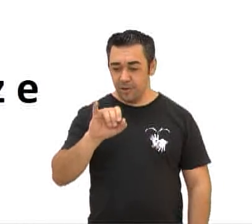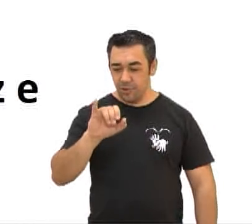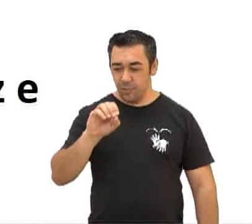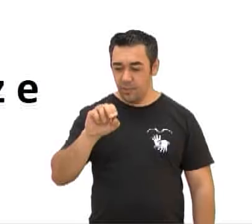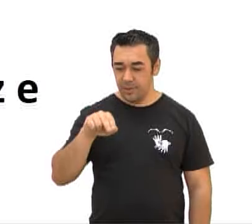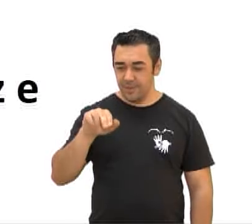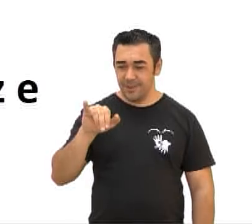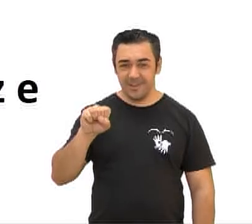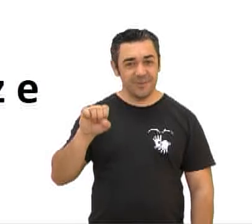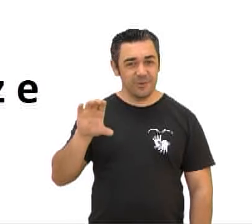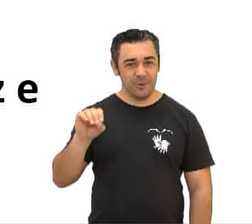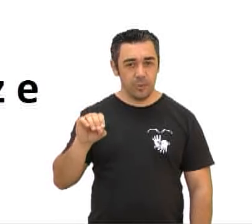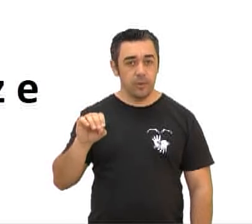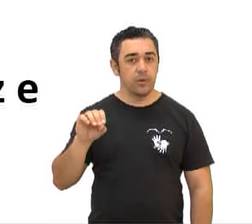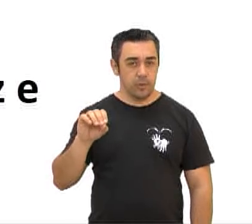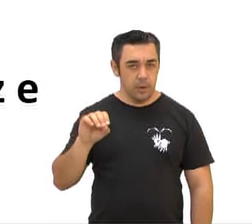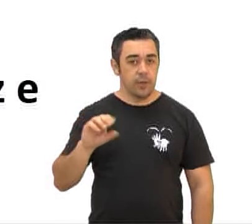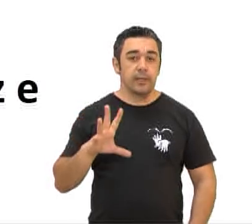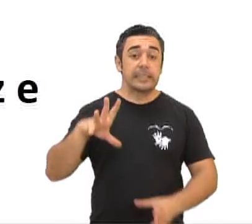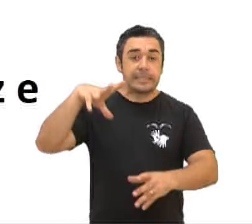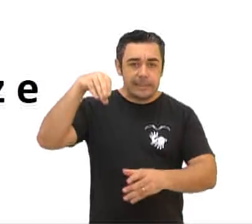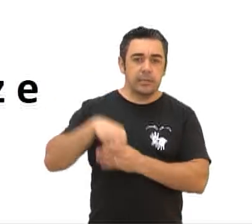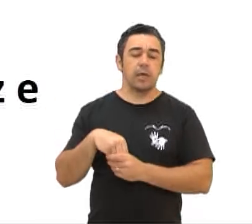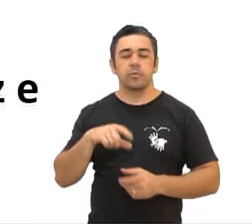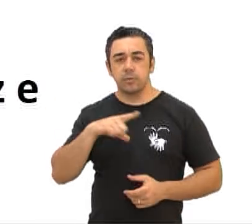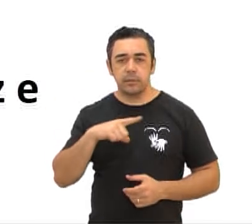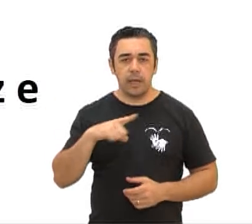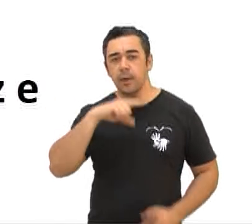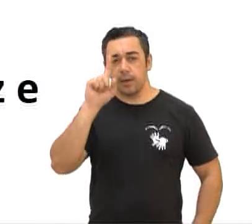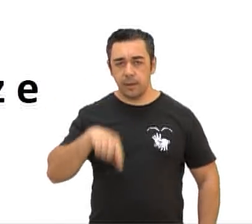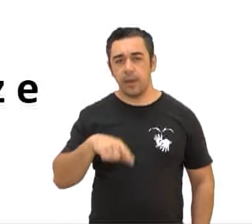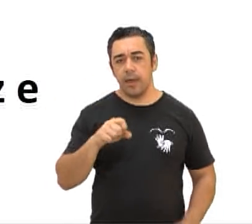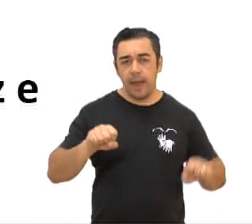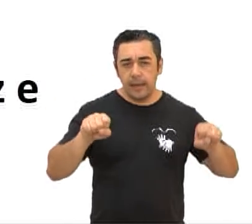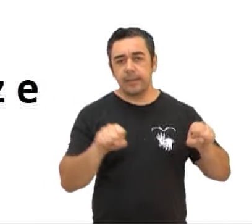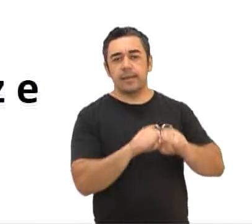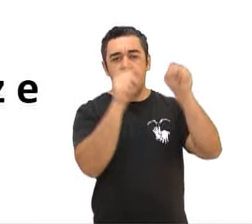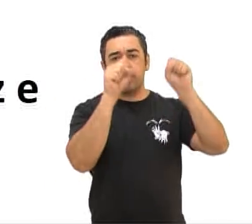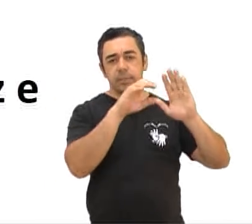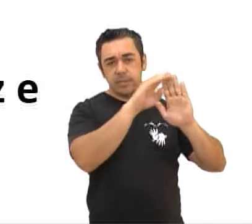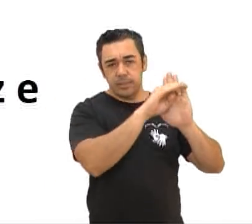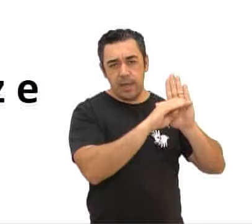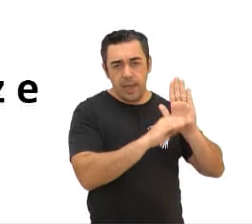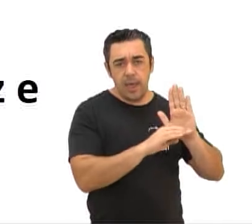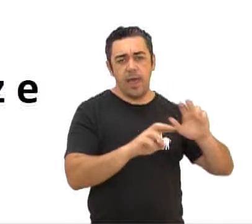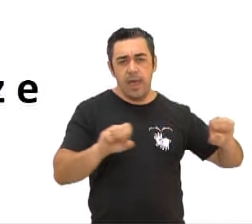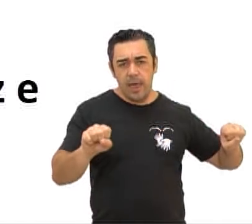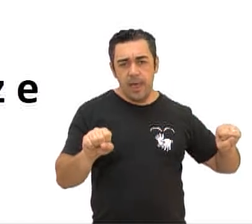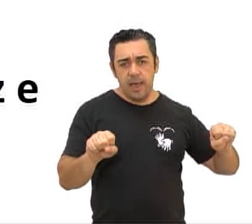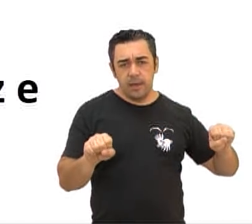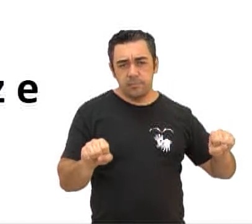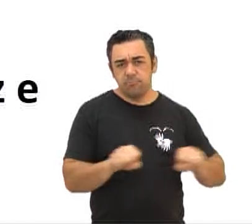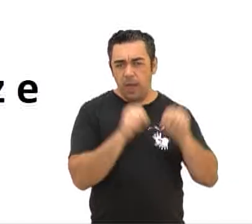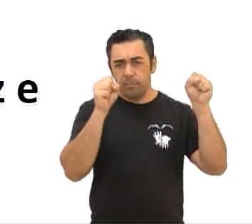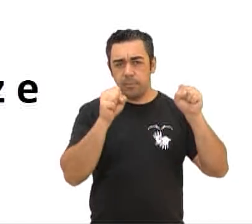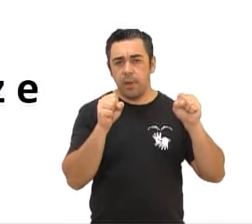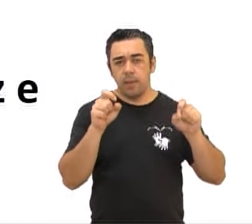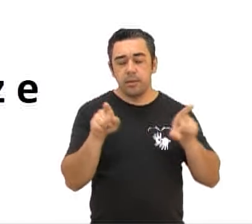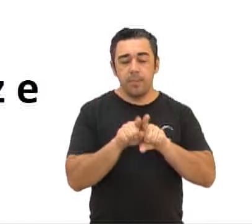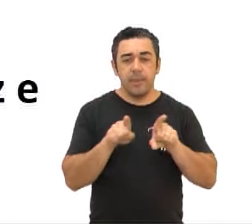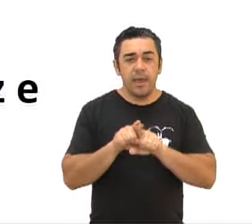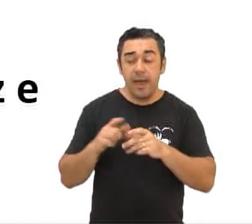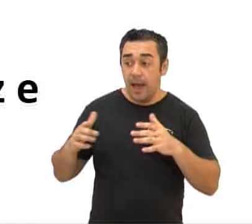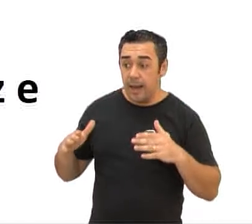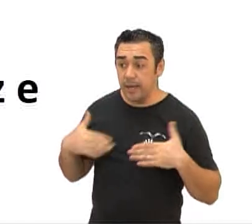né? O elemento dionisíaco representa a quebra de regras, a alegria, o caos, né? Na